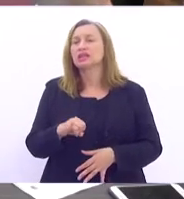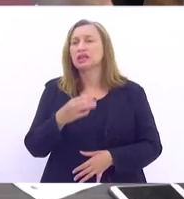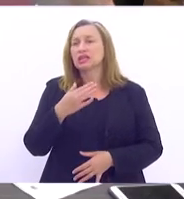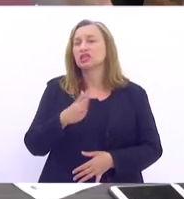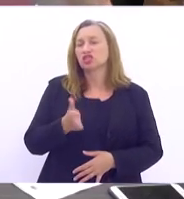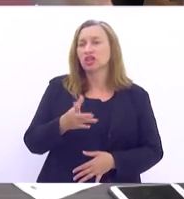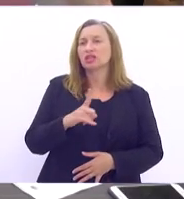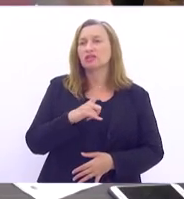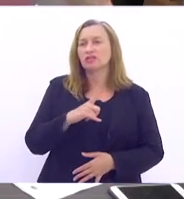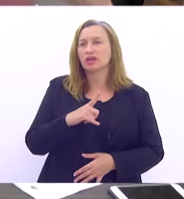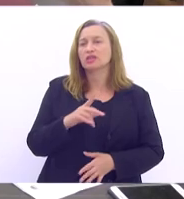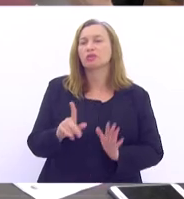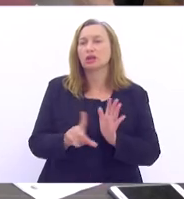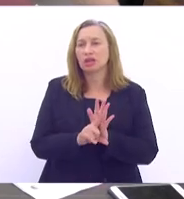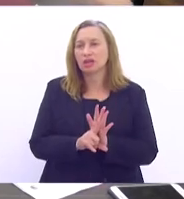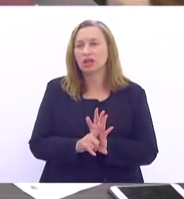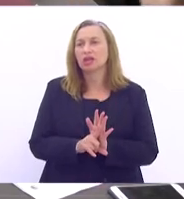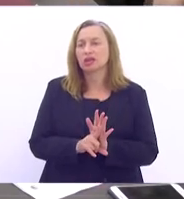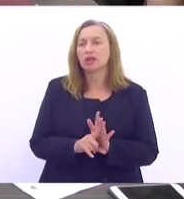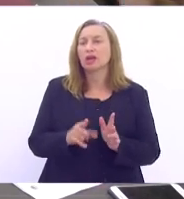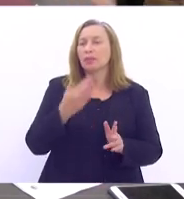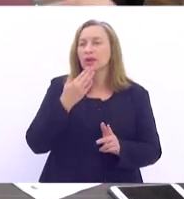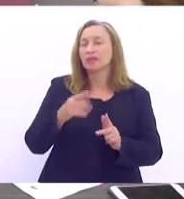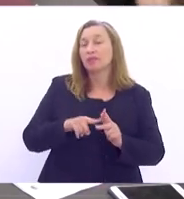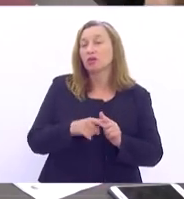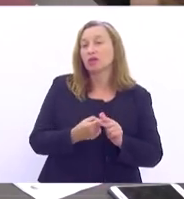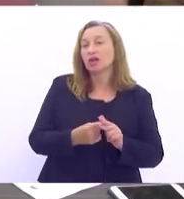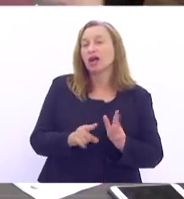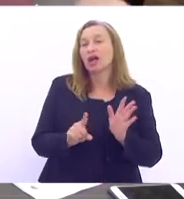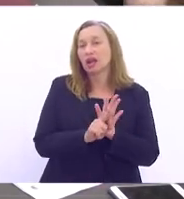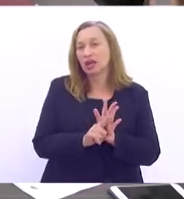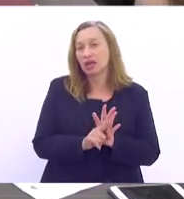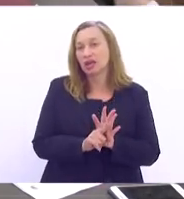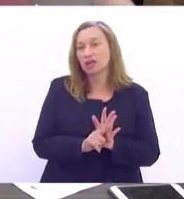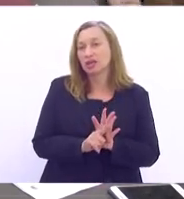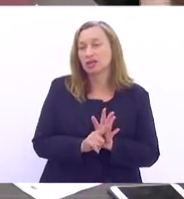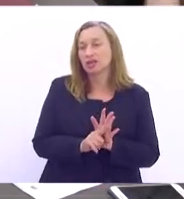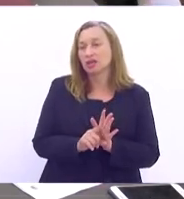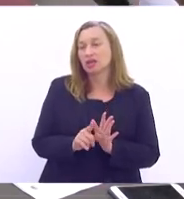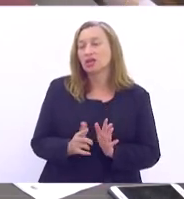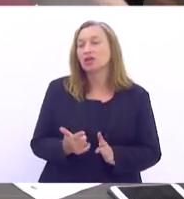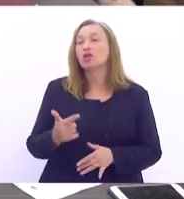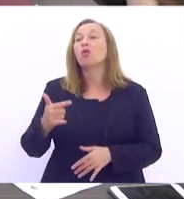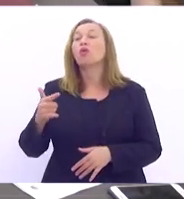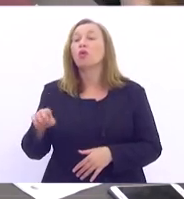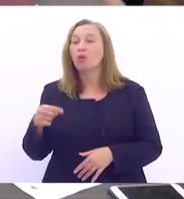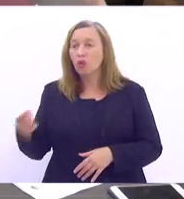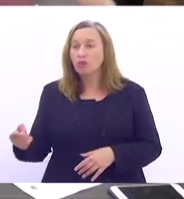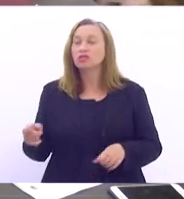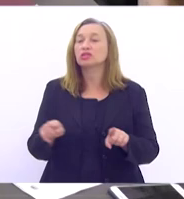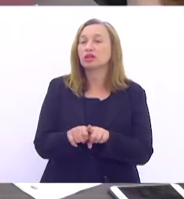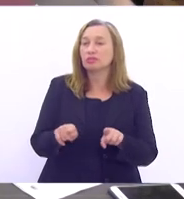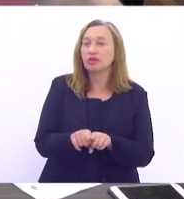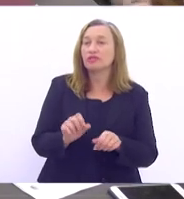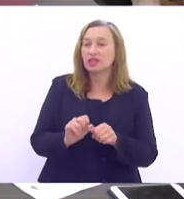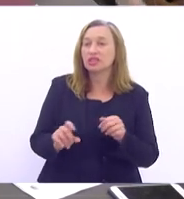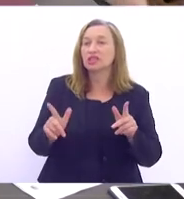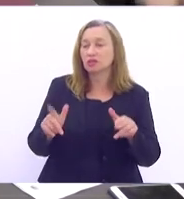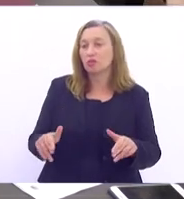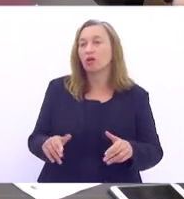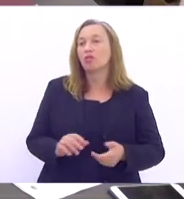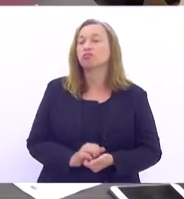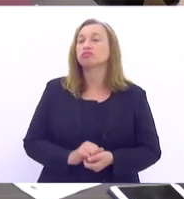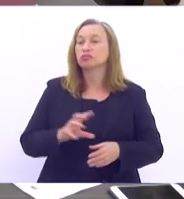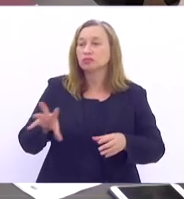tivesse uma lei sobre botão de pedindo pânico... para alterar a lei tal. Alterar, agregando isso. Todas as outras alterariam também a original,